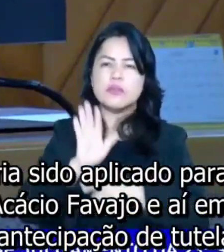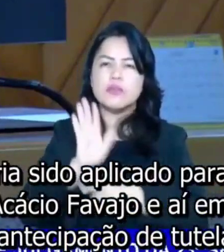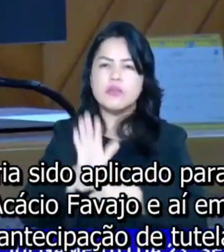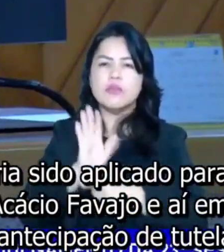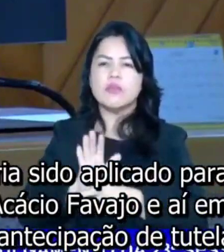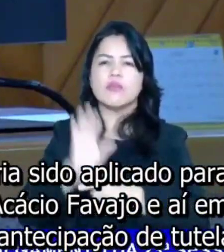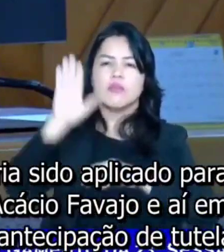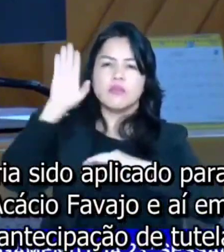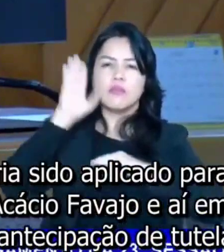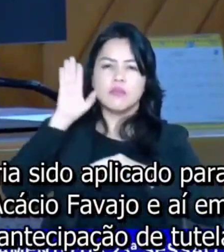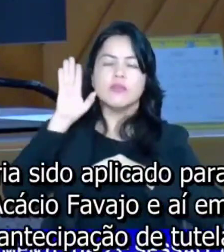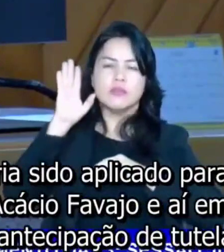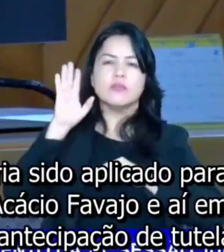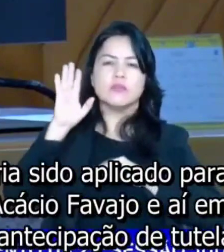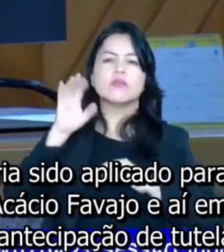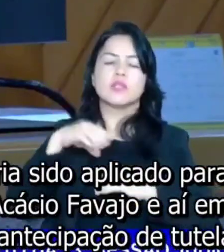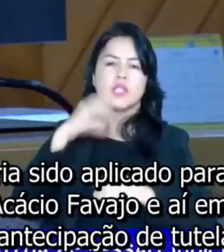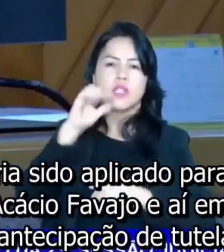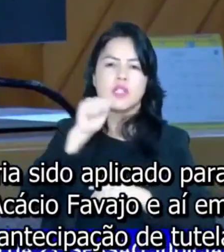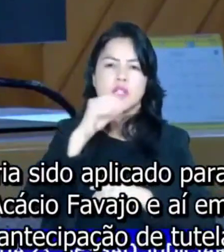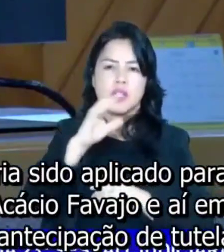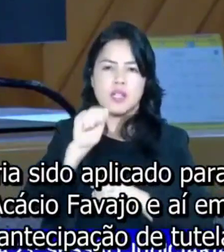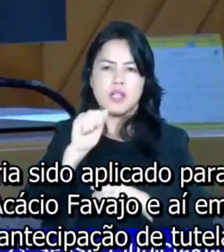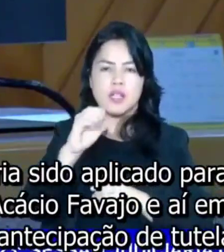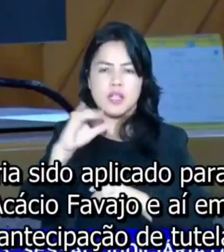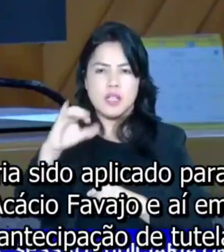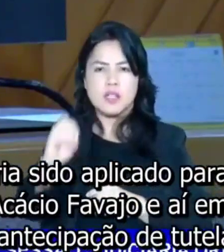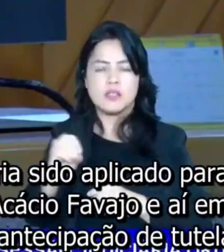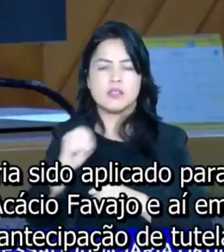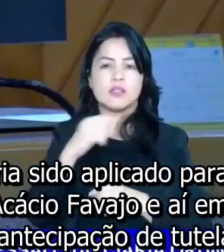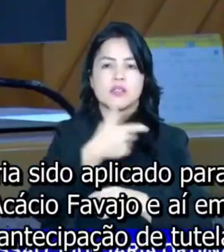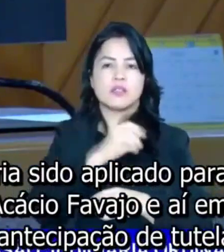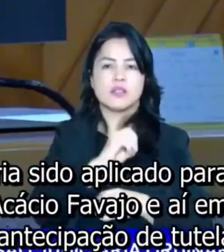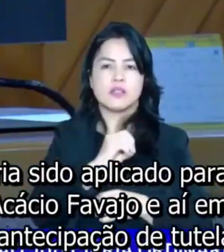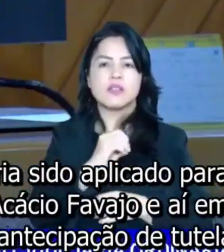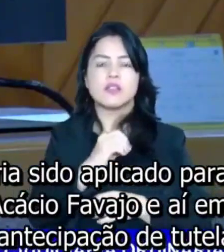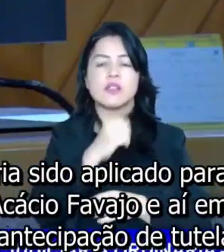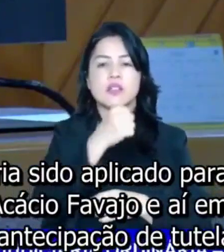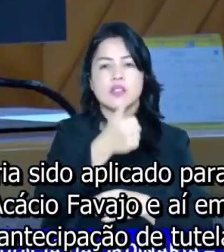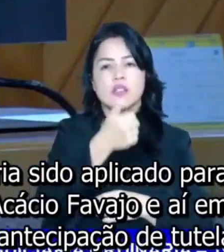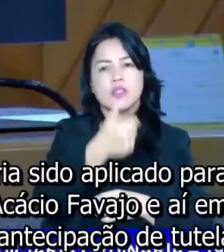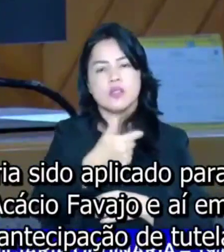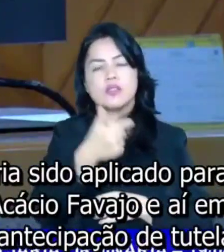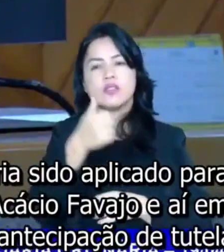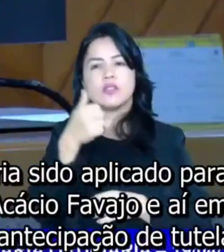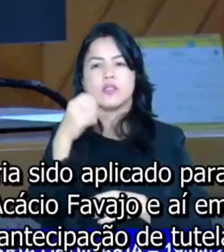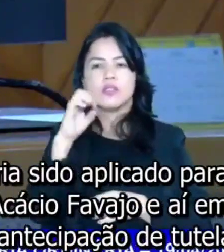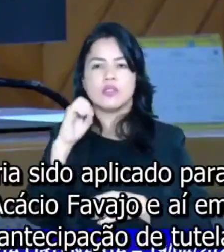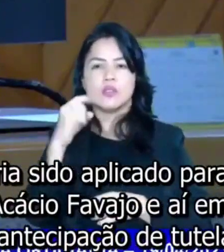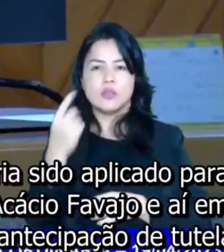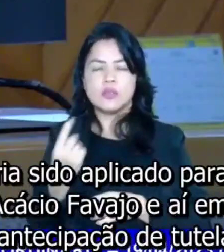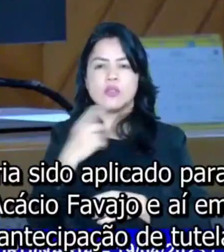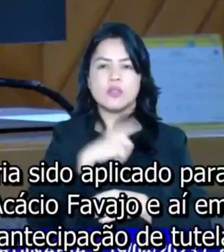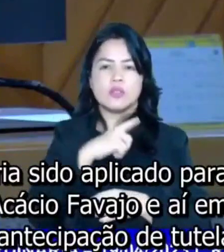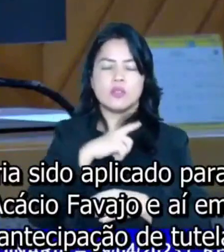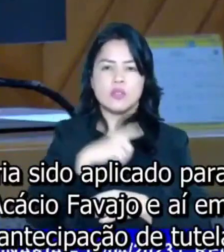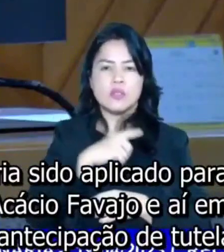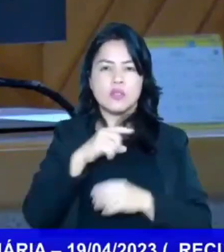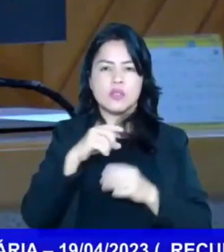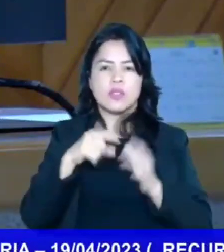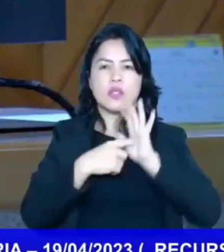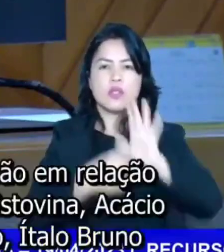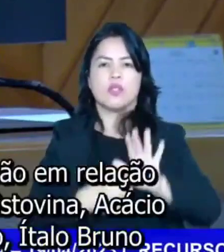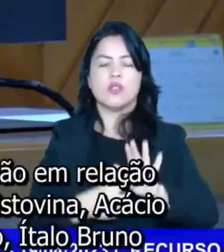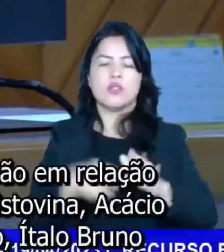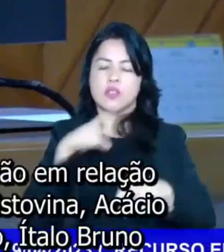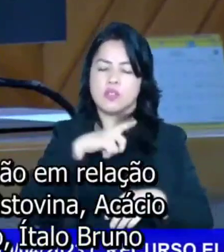então candidato Acácio Favacho. E aí, em 12 de 1 de 2021, proferiu-se decisão que deferiu parcialmente a